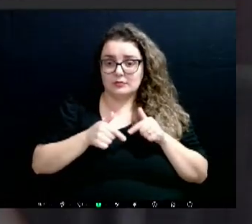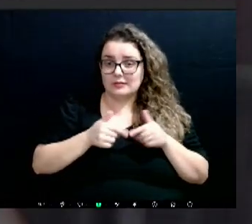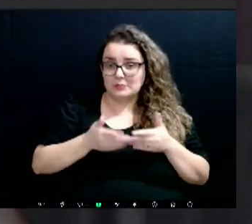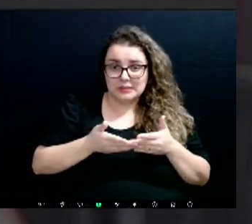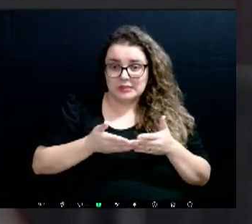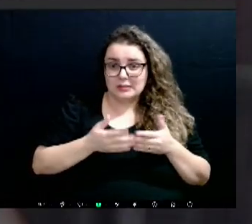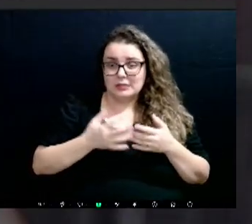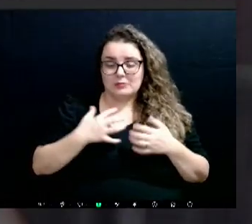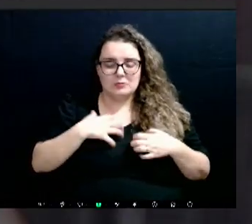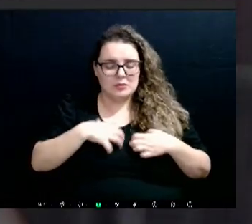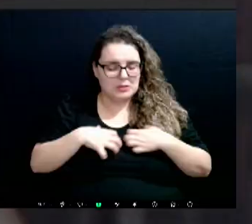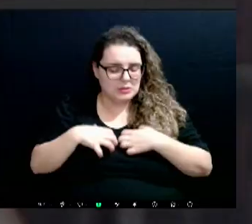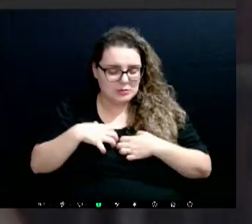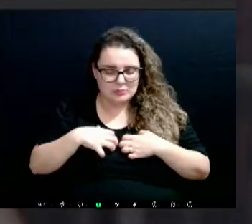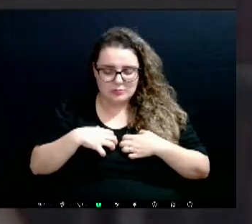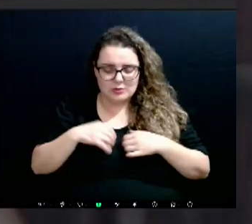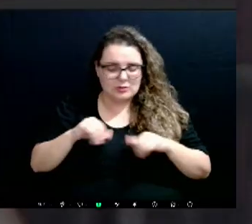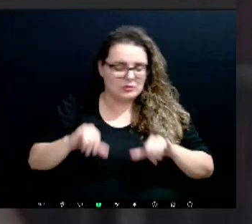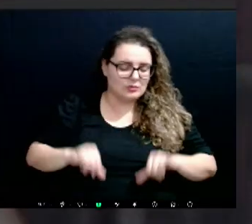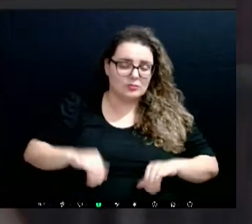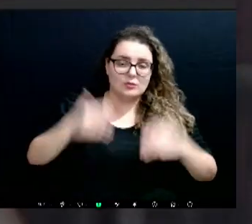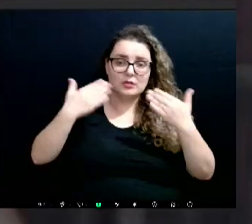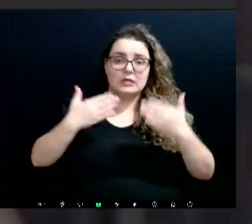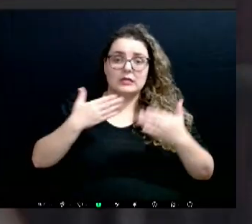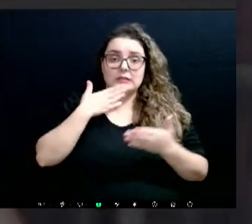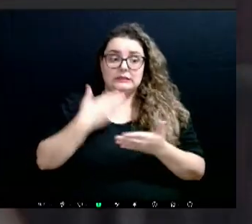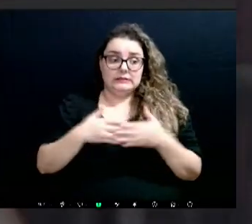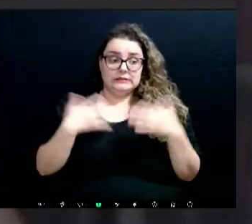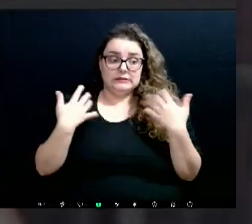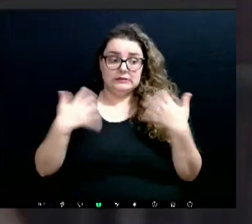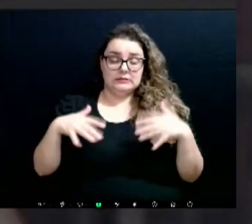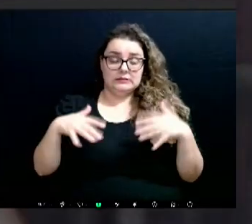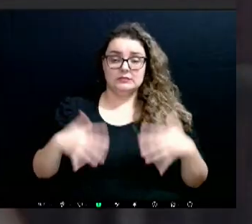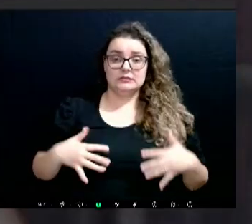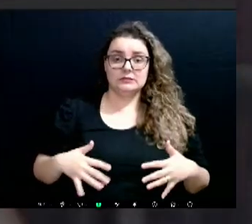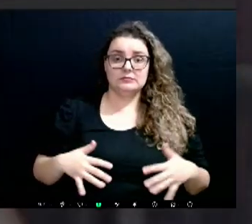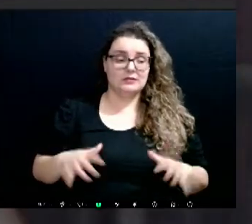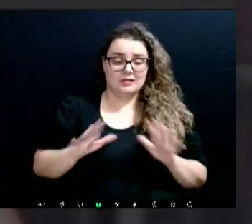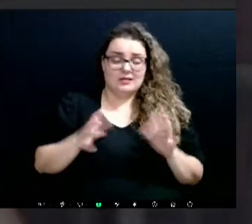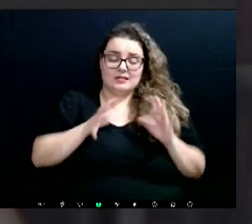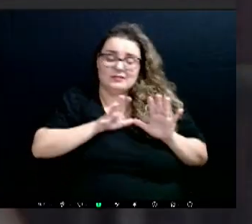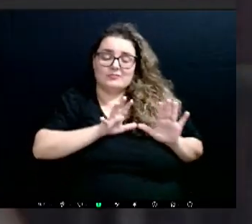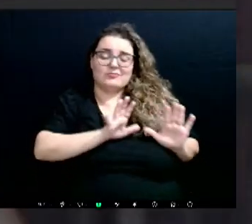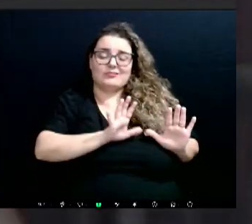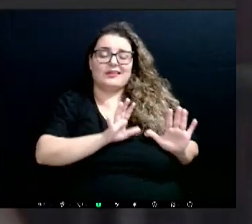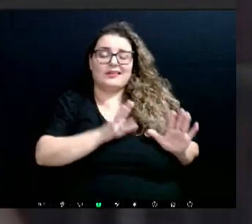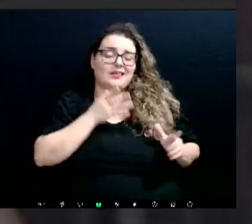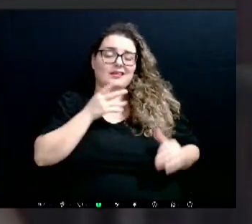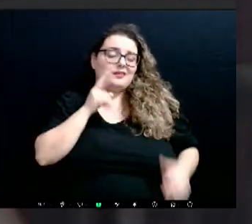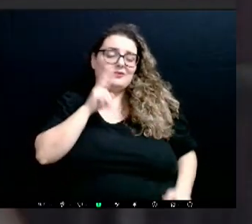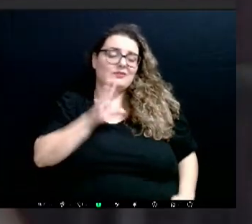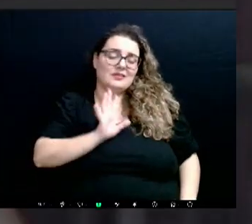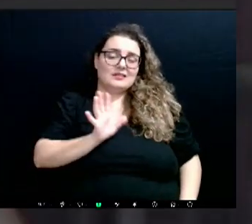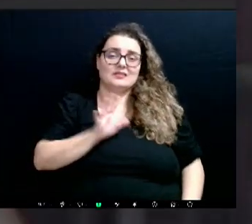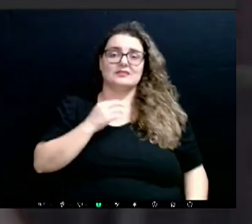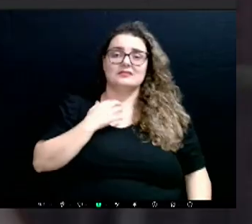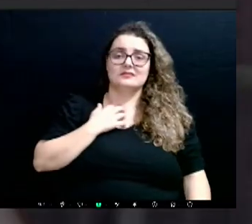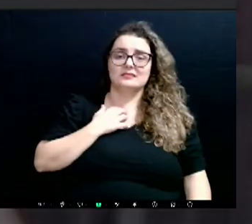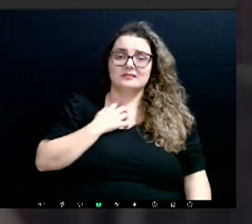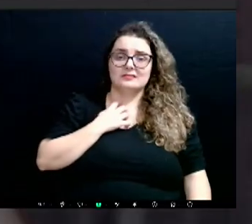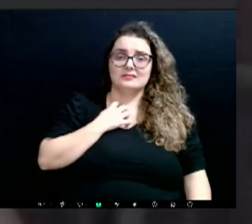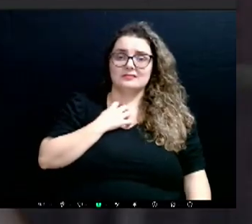sofrimentos psíquicos, e isso assusta, né? Isso fala, não quero, né? Freud até falava, né,